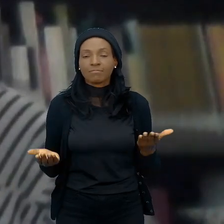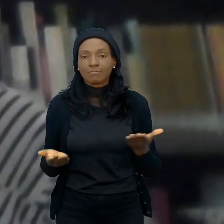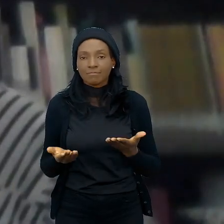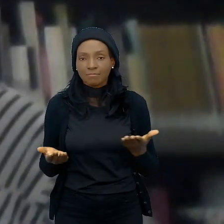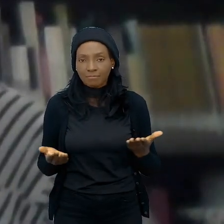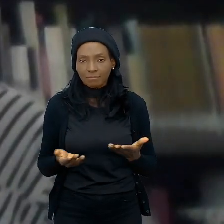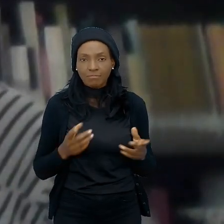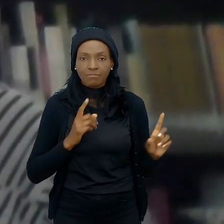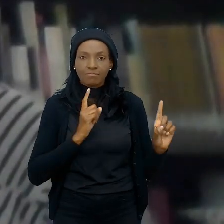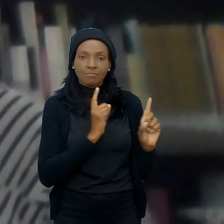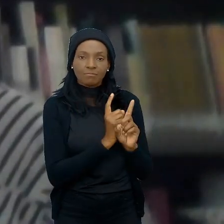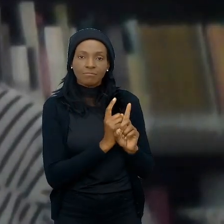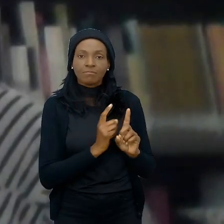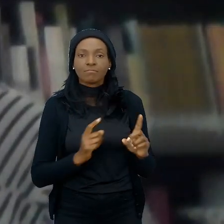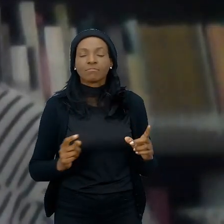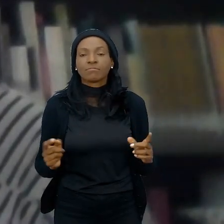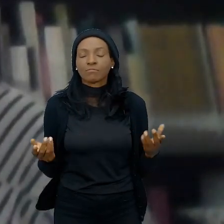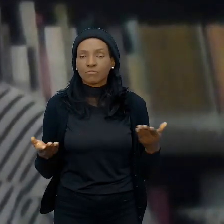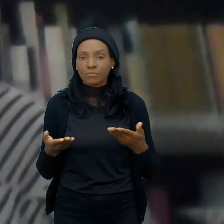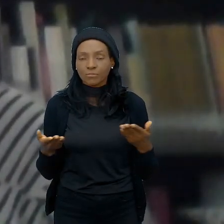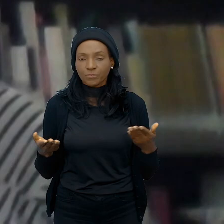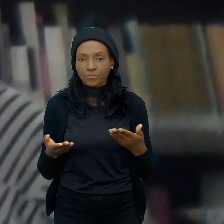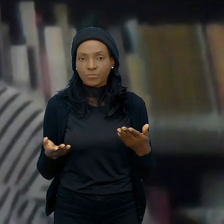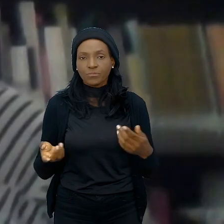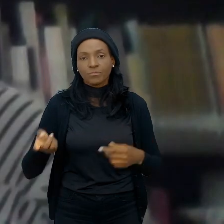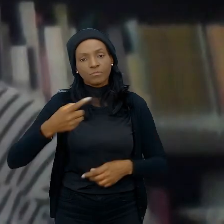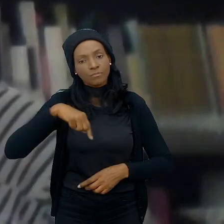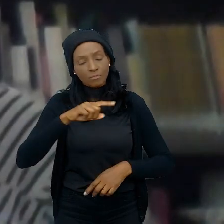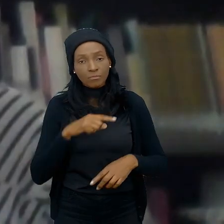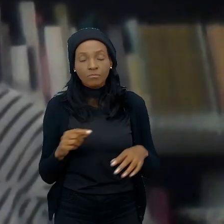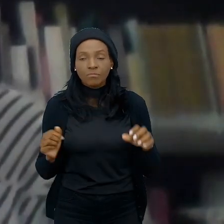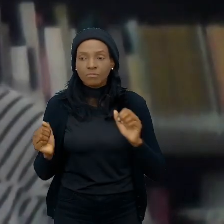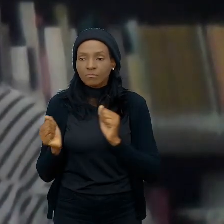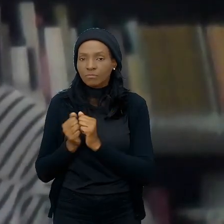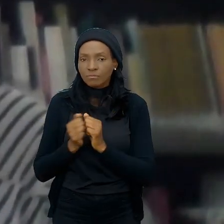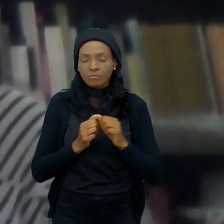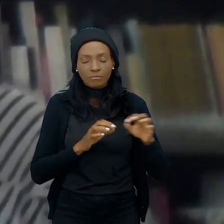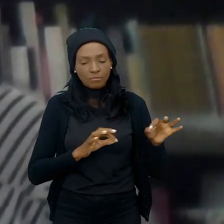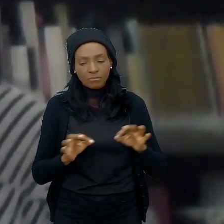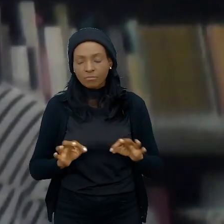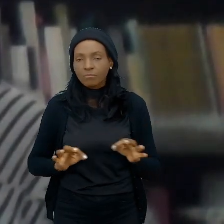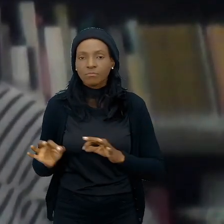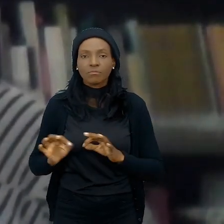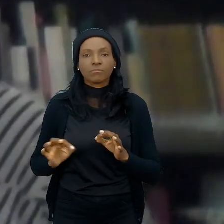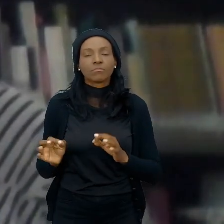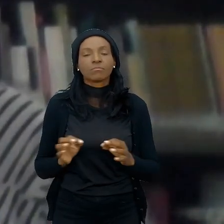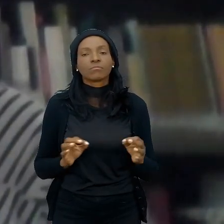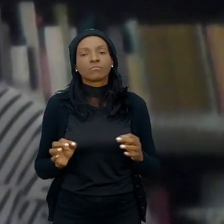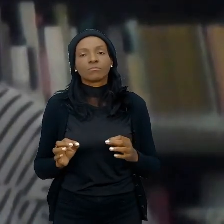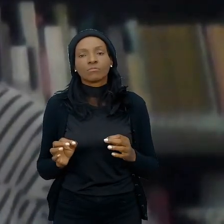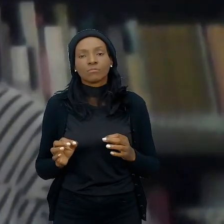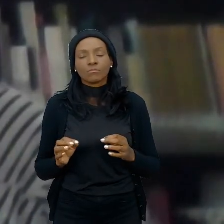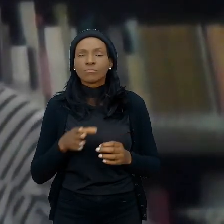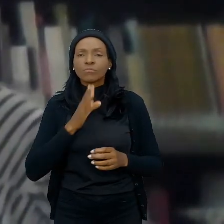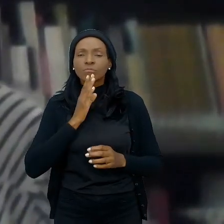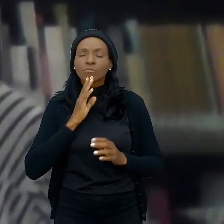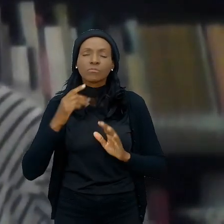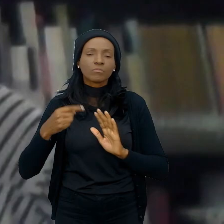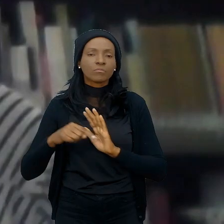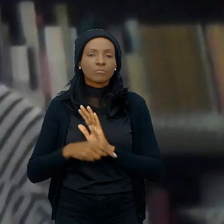nosso encontro de hoje, que possamos construir e continuar construindo